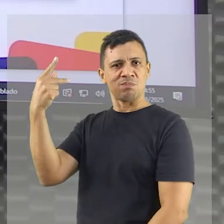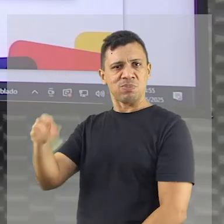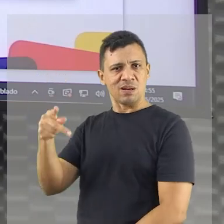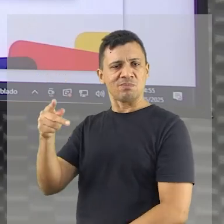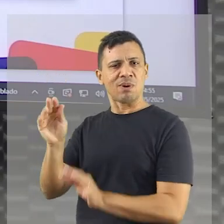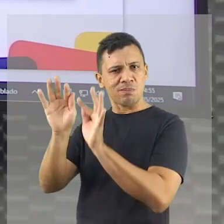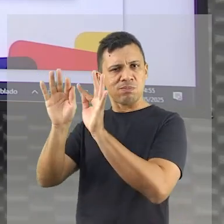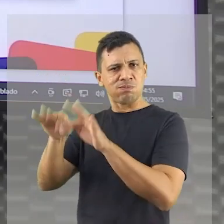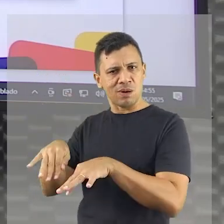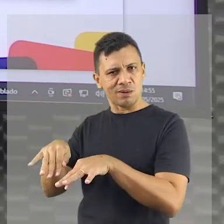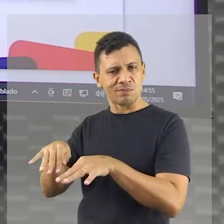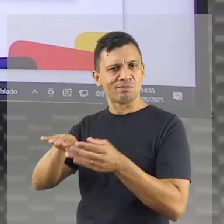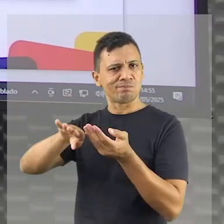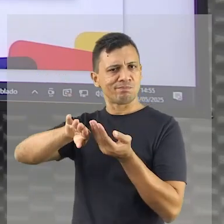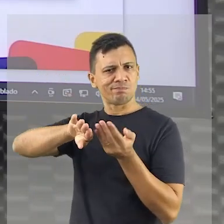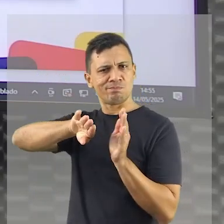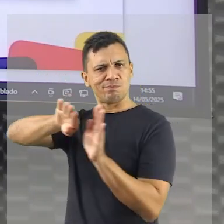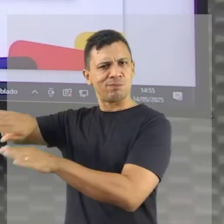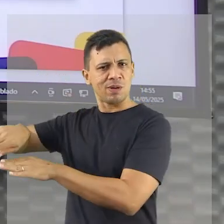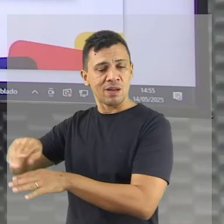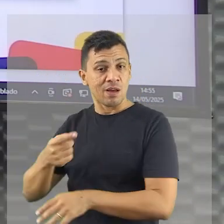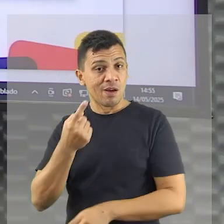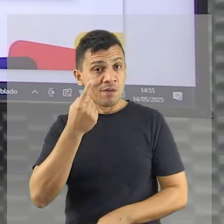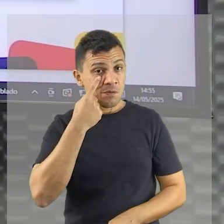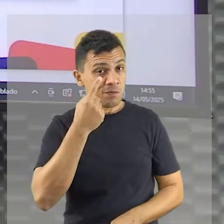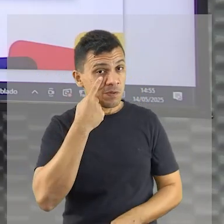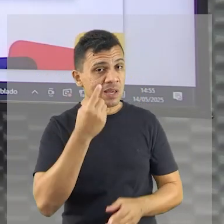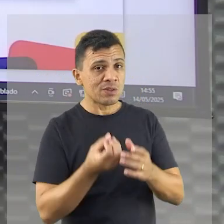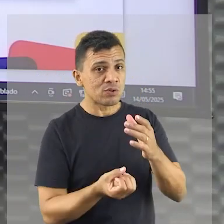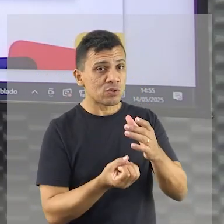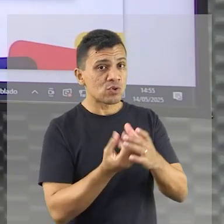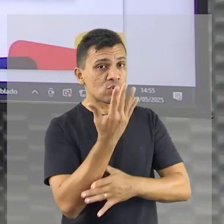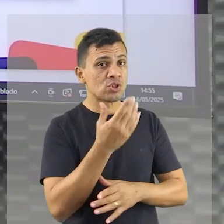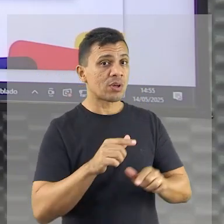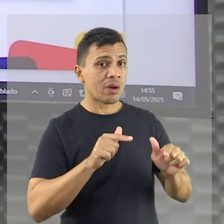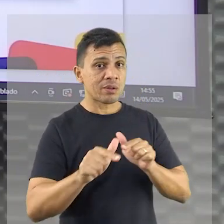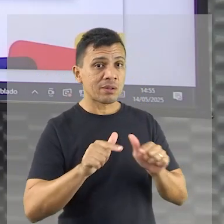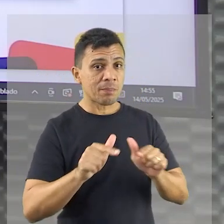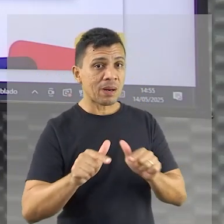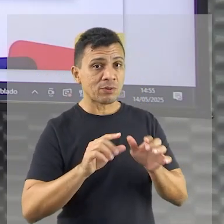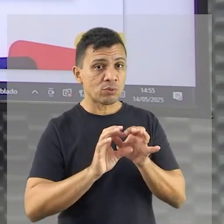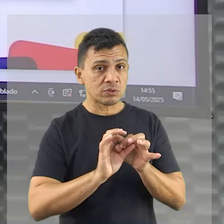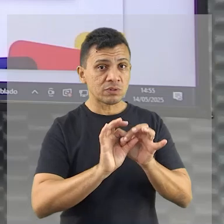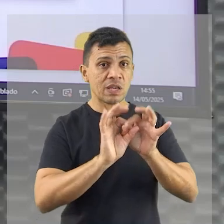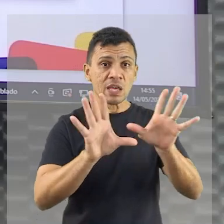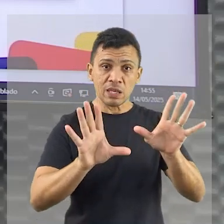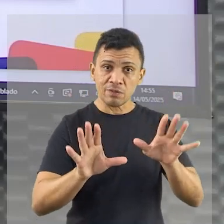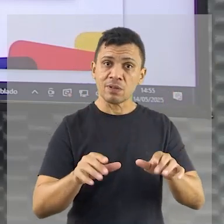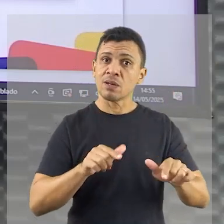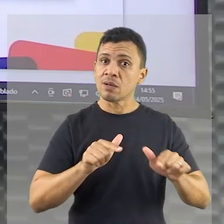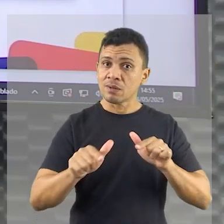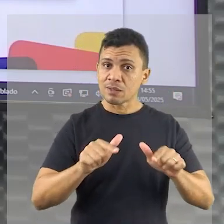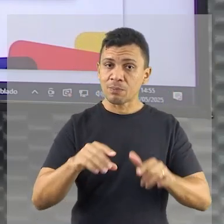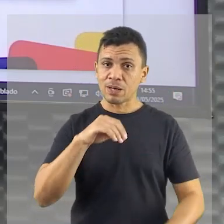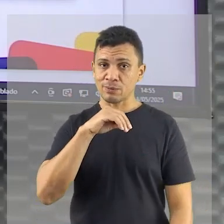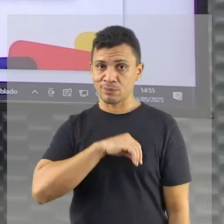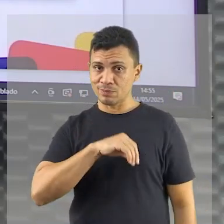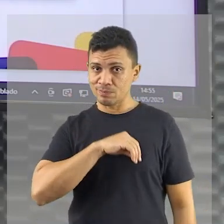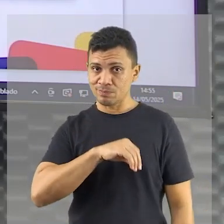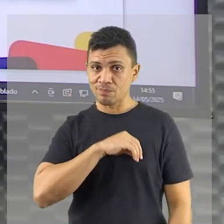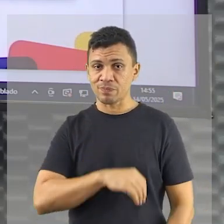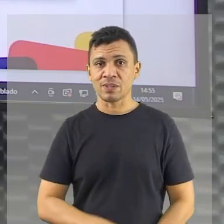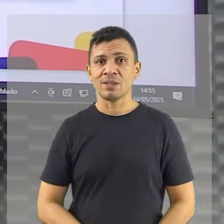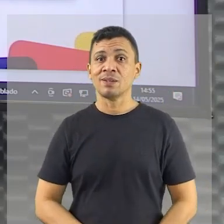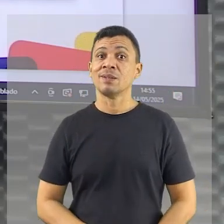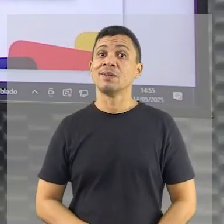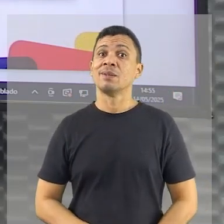séculos atrás, ela continue a fazer sentido, né, dentro das proposições e reflexões que a matéria tem. Então,